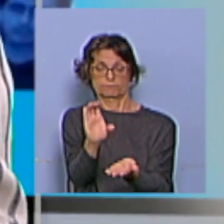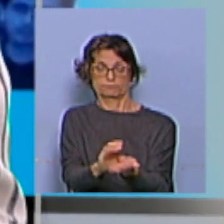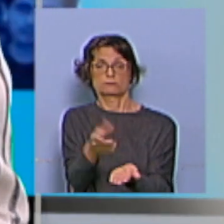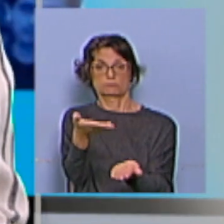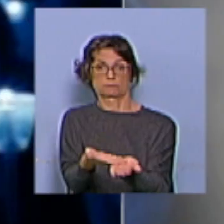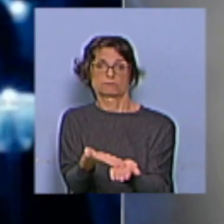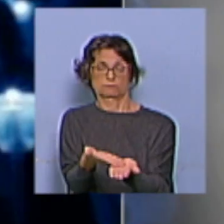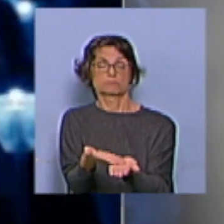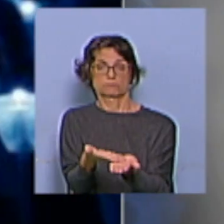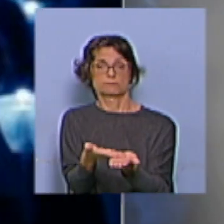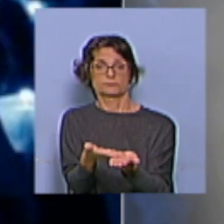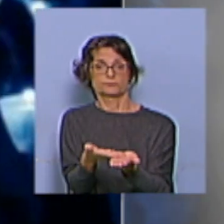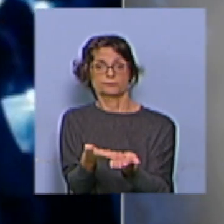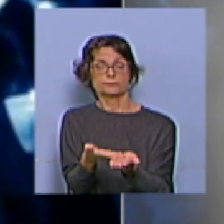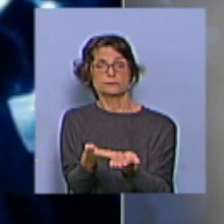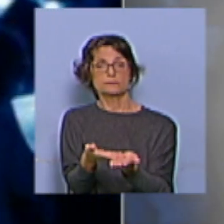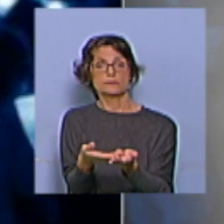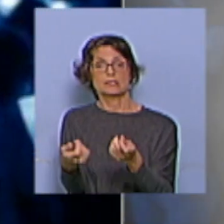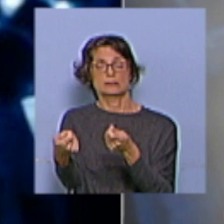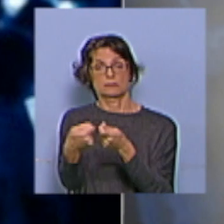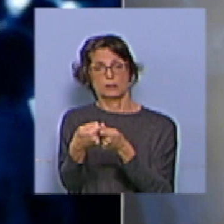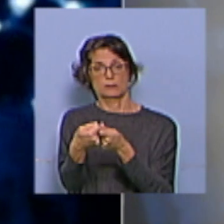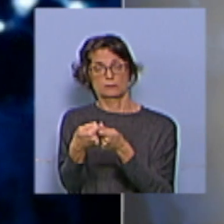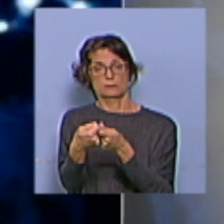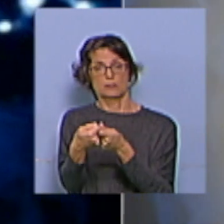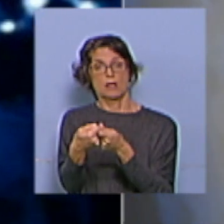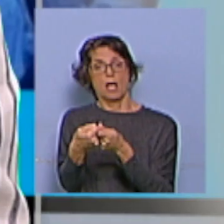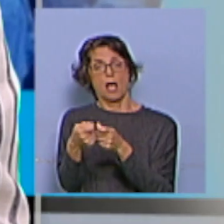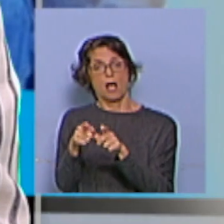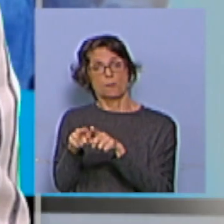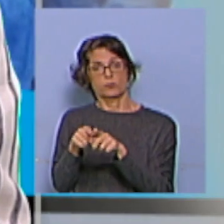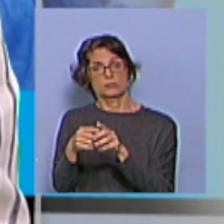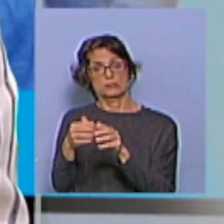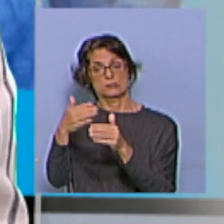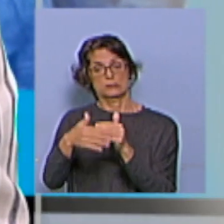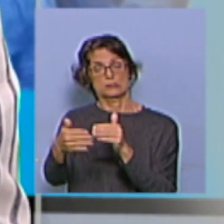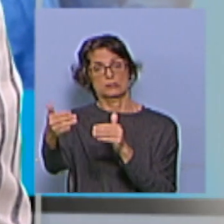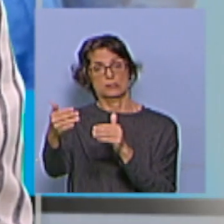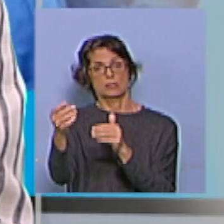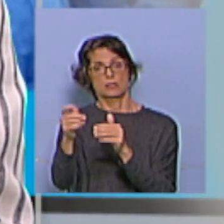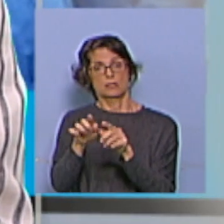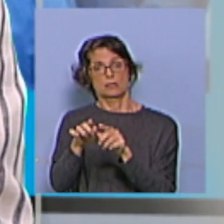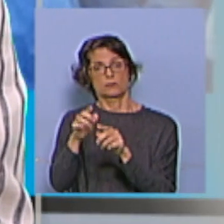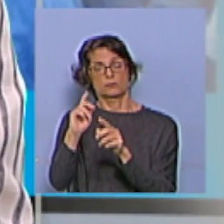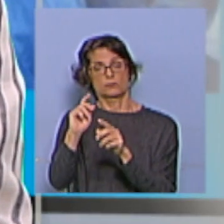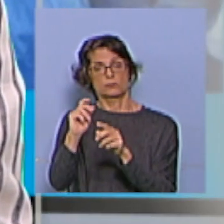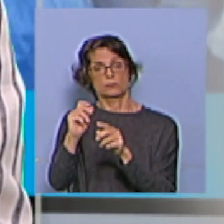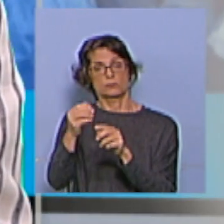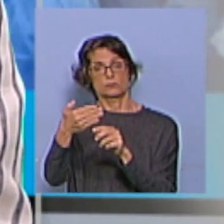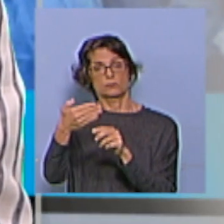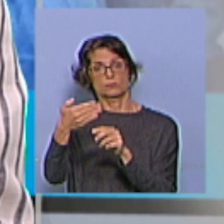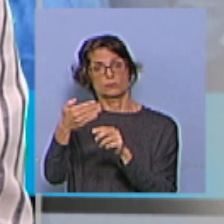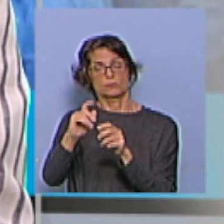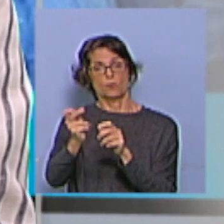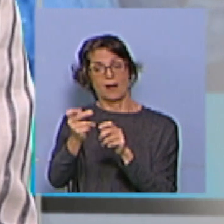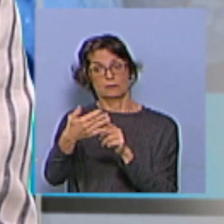de apoio para os próximos 7 anos, que estava a ser debatido, a começar em 21, soma-lhe